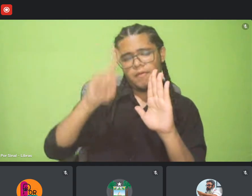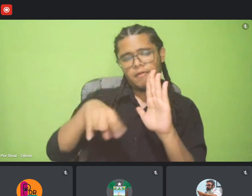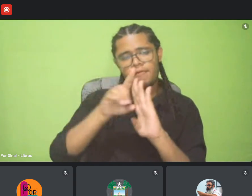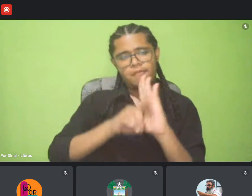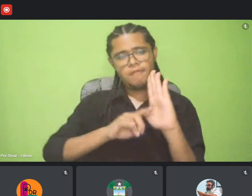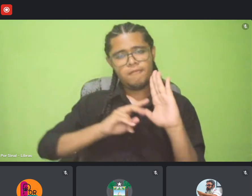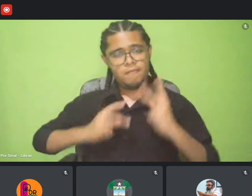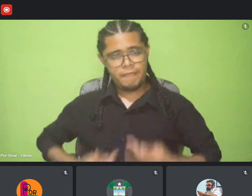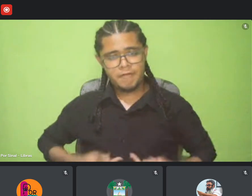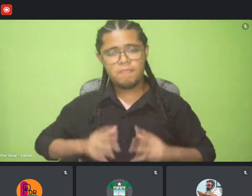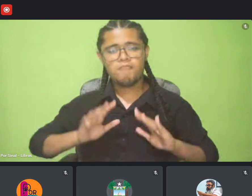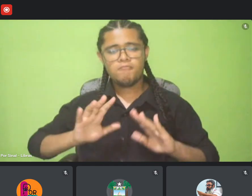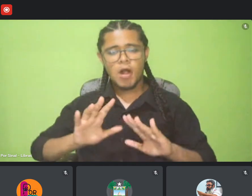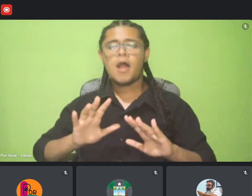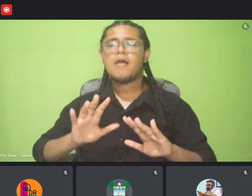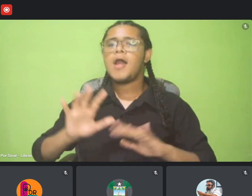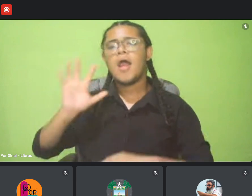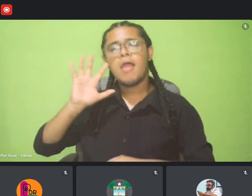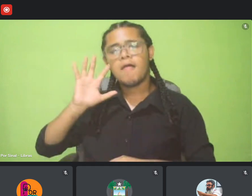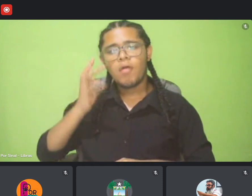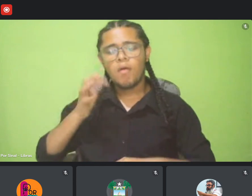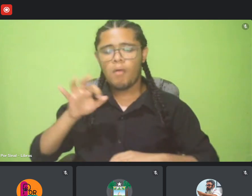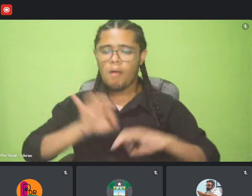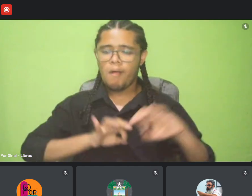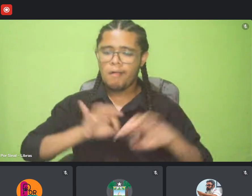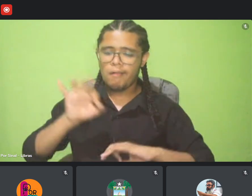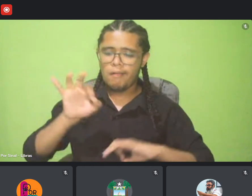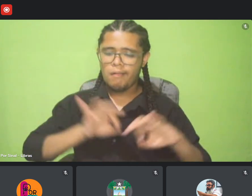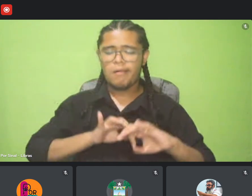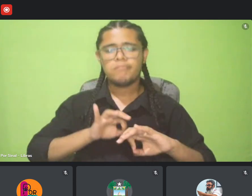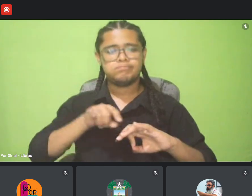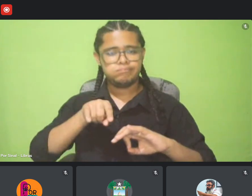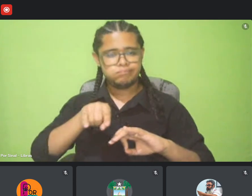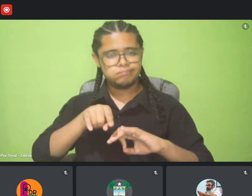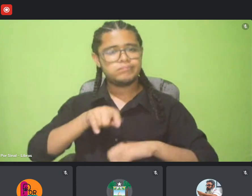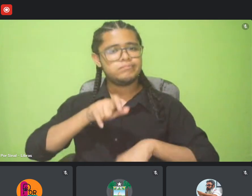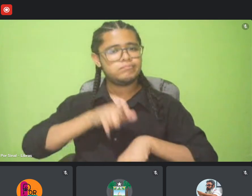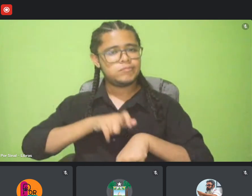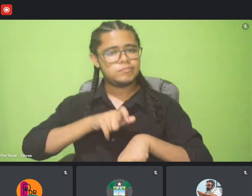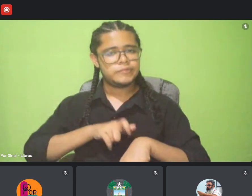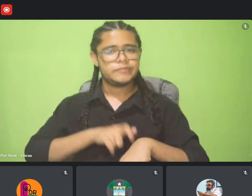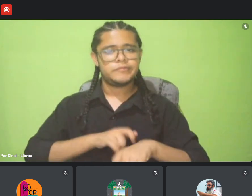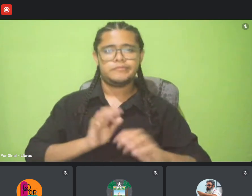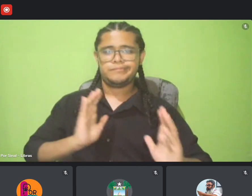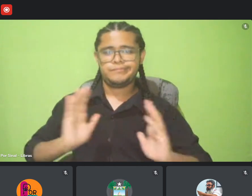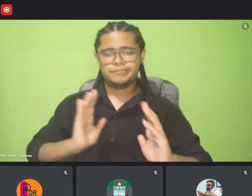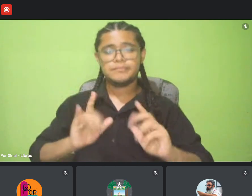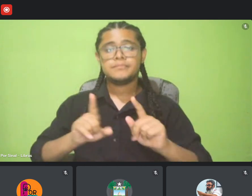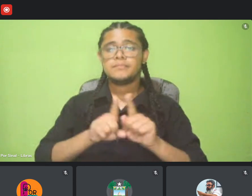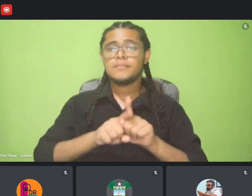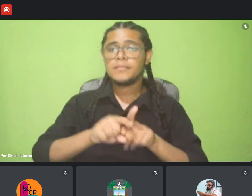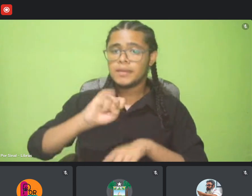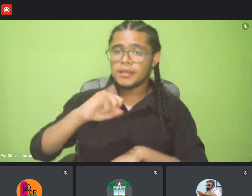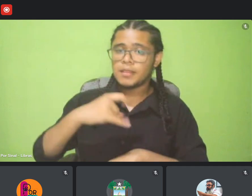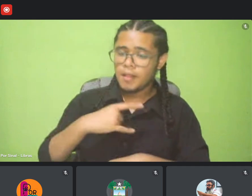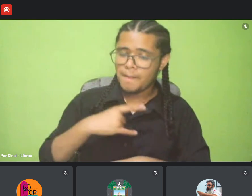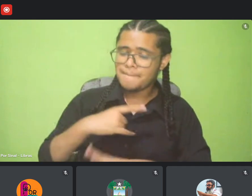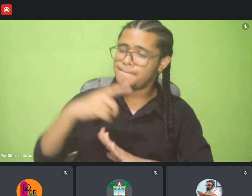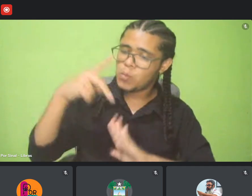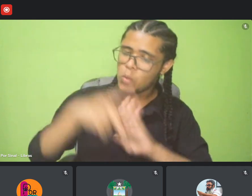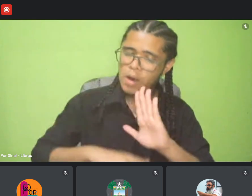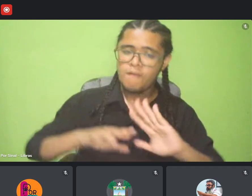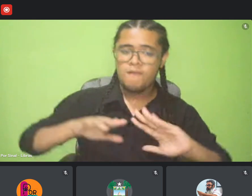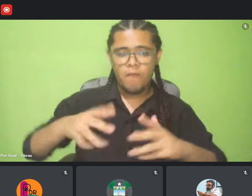esse momento específico para quem tem projetos na área de criança e adolescente, pessoas em situação de